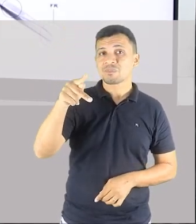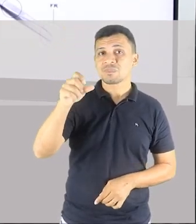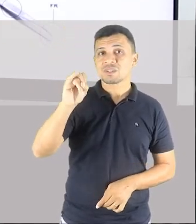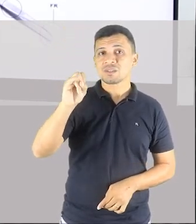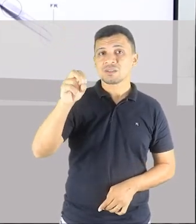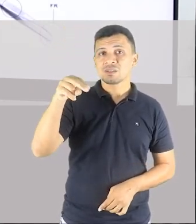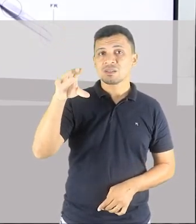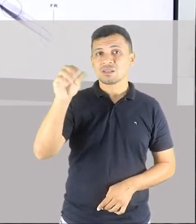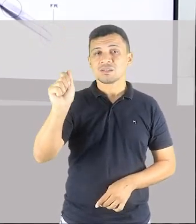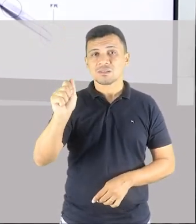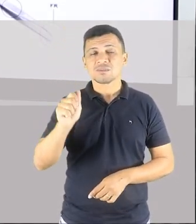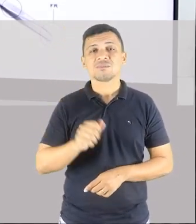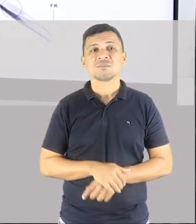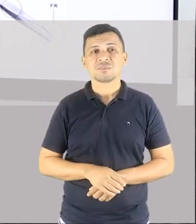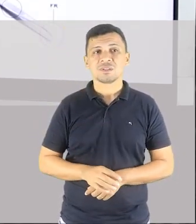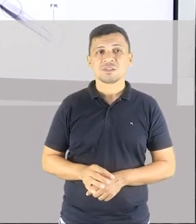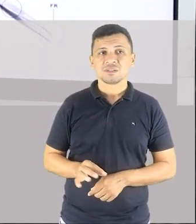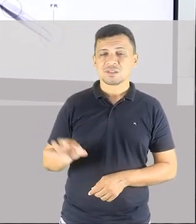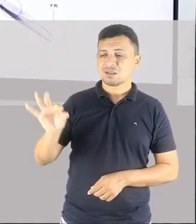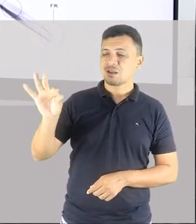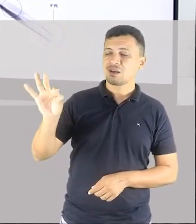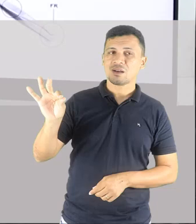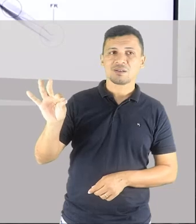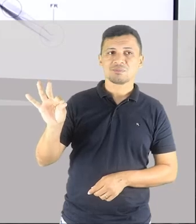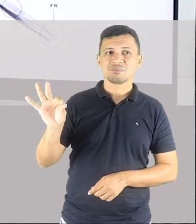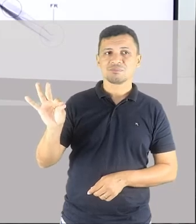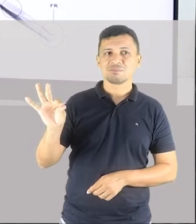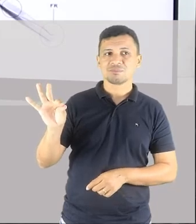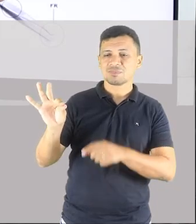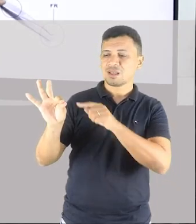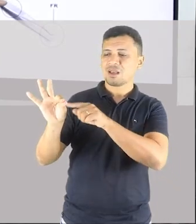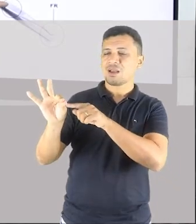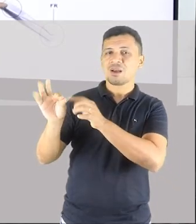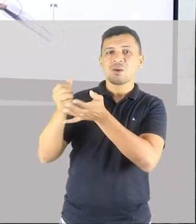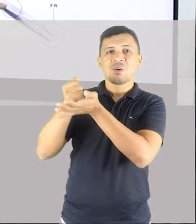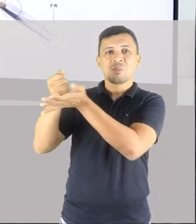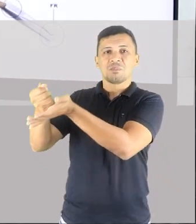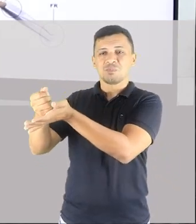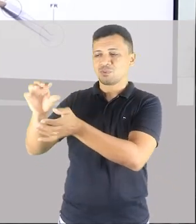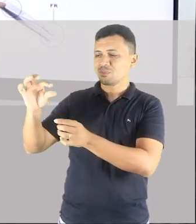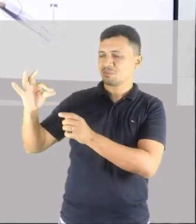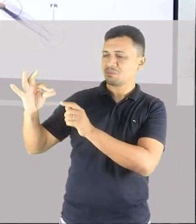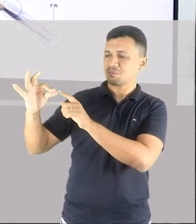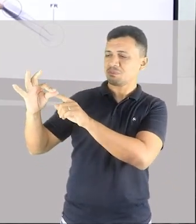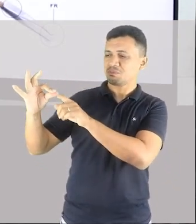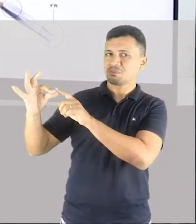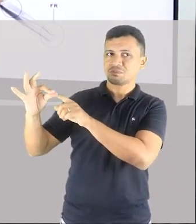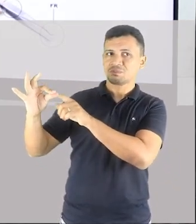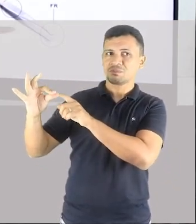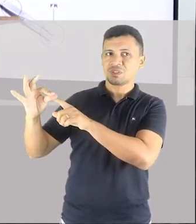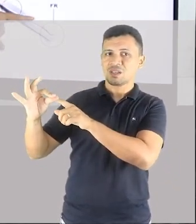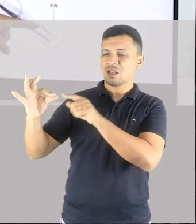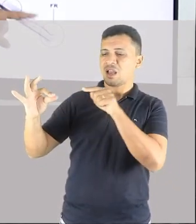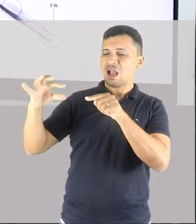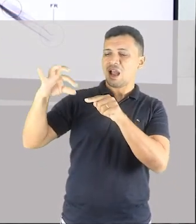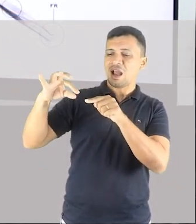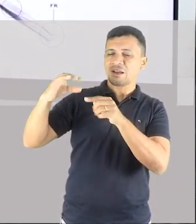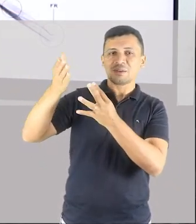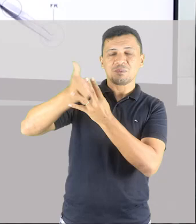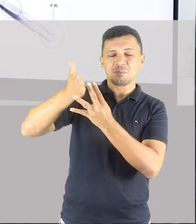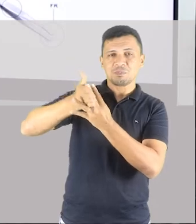unida das duas hastes, é o ponto de apoio. A força potente que você faz bem no meio. A